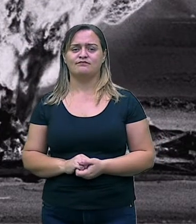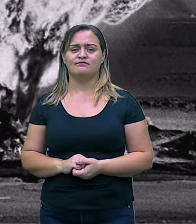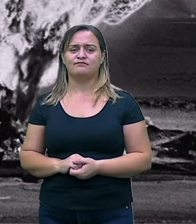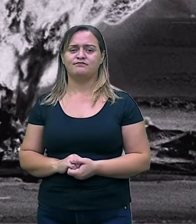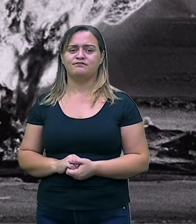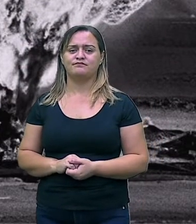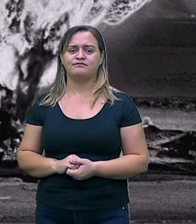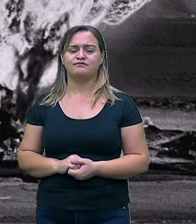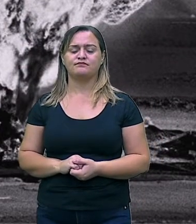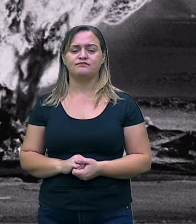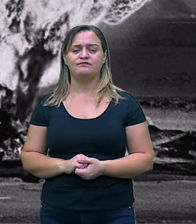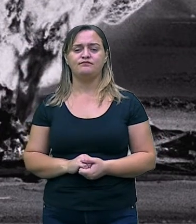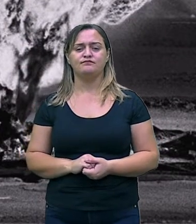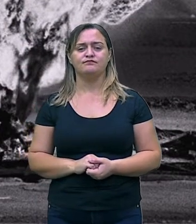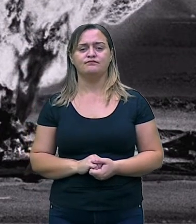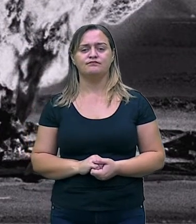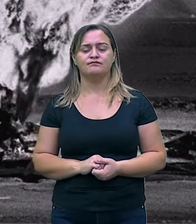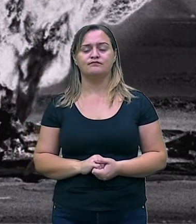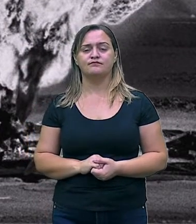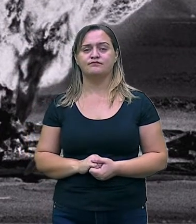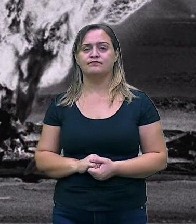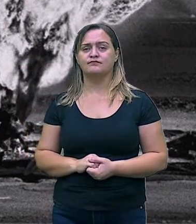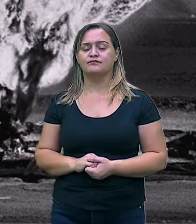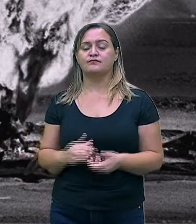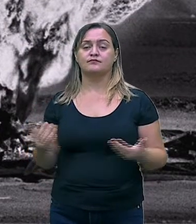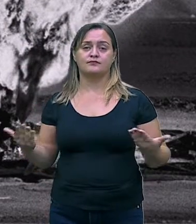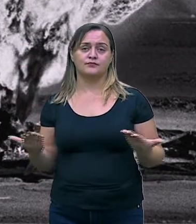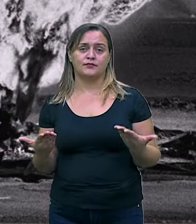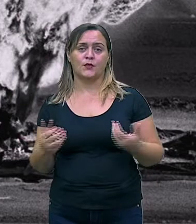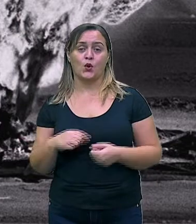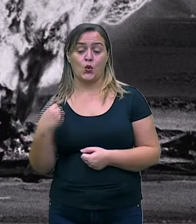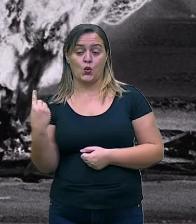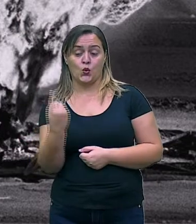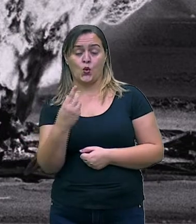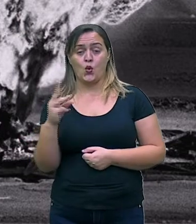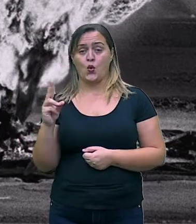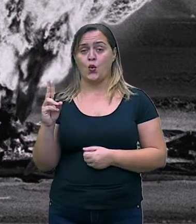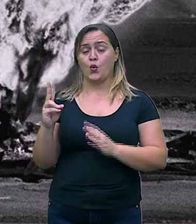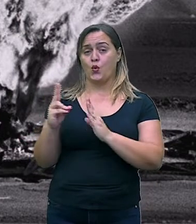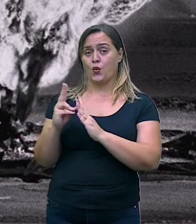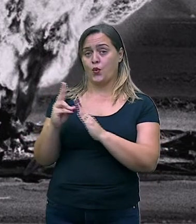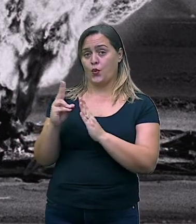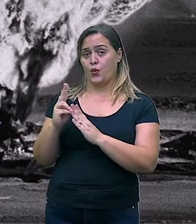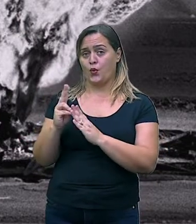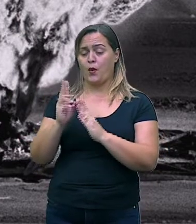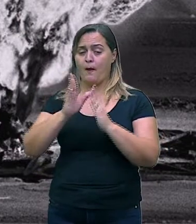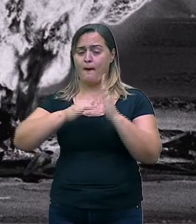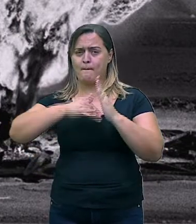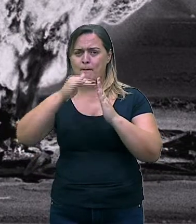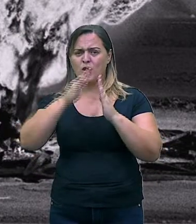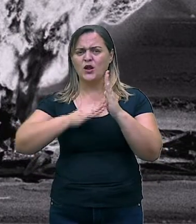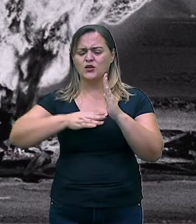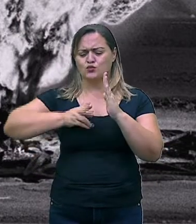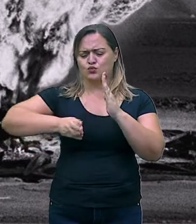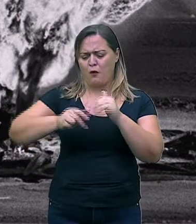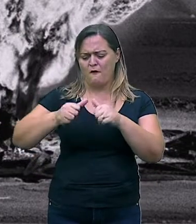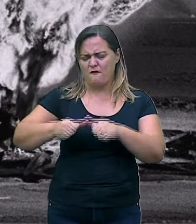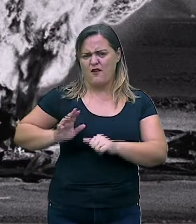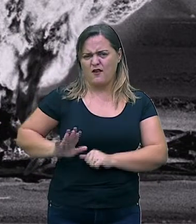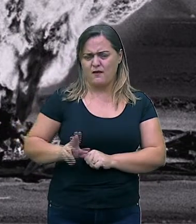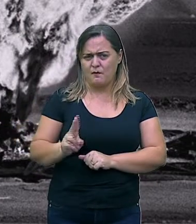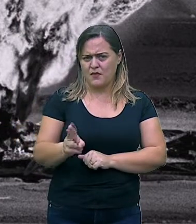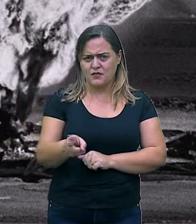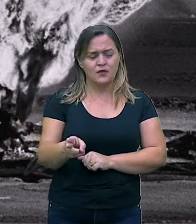Né? Os nossos índios não fazem a pintura definitiva, mas sempre se pintam para ocasiões